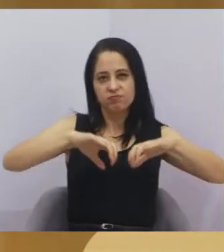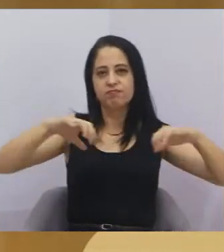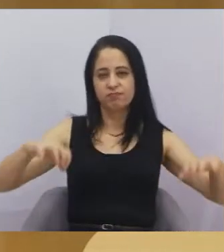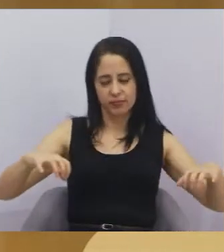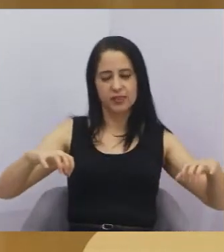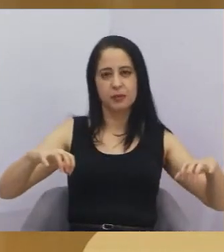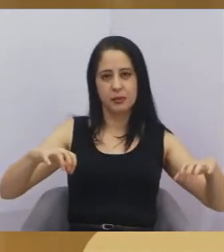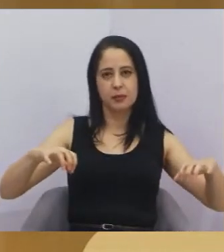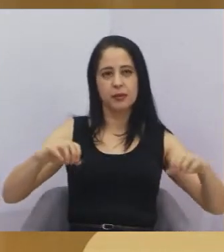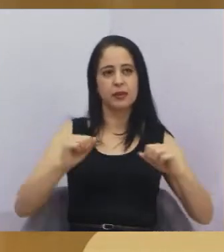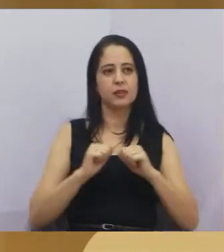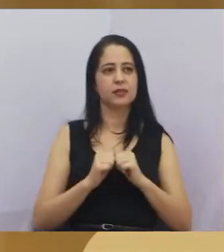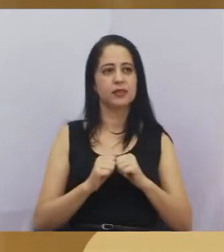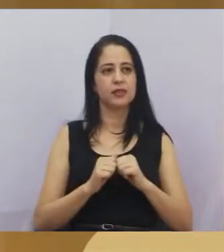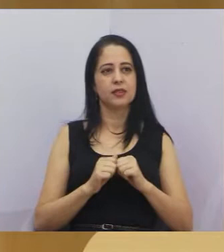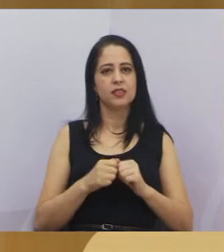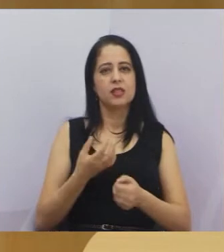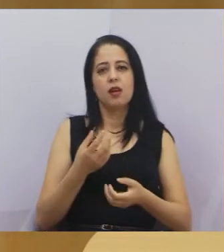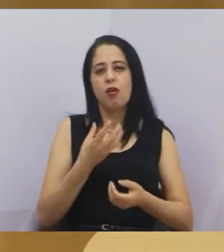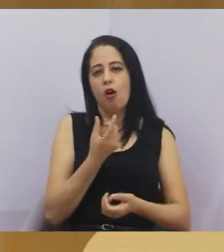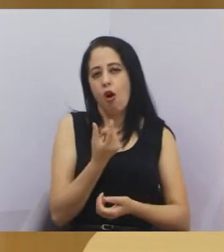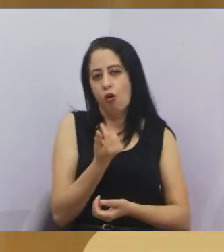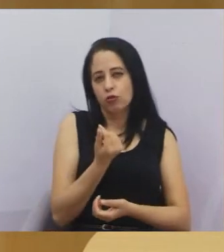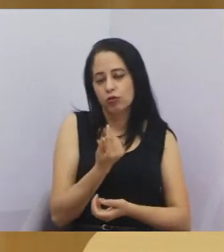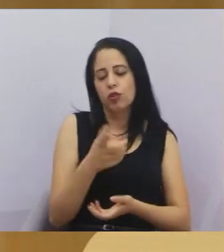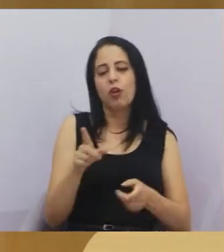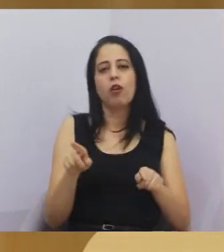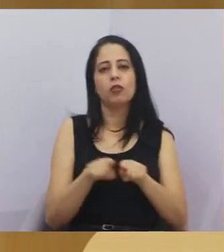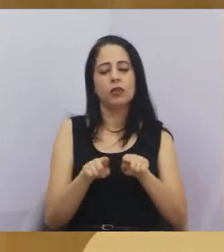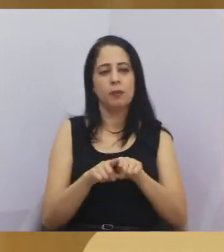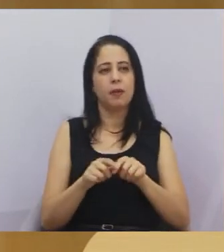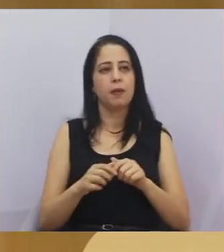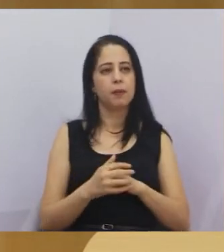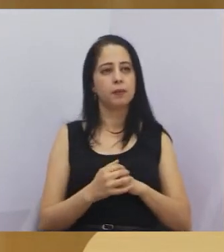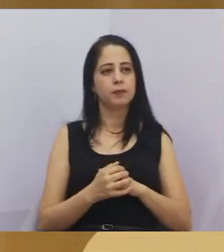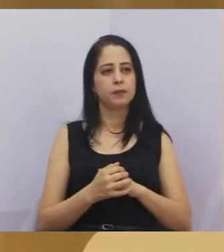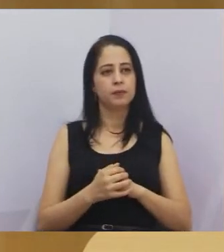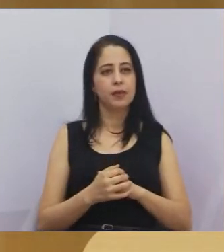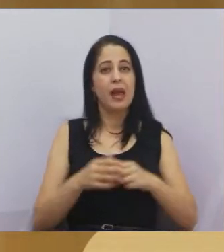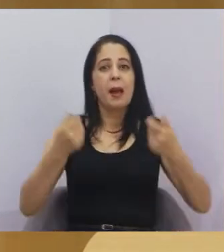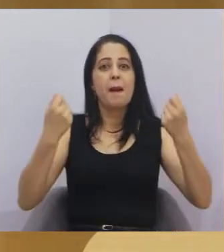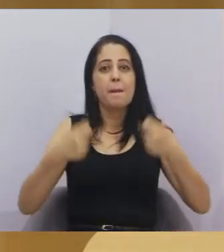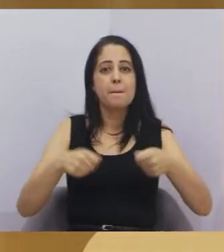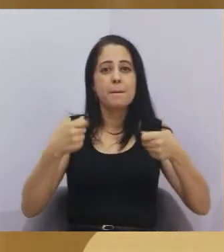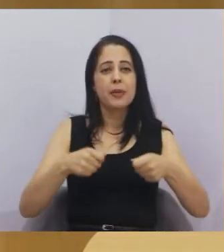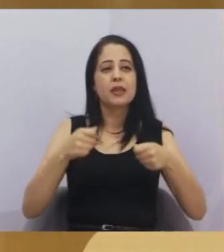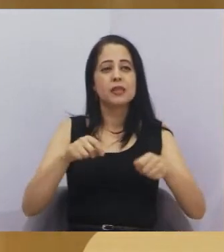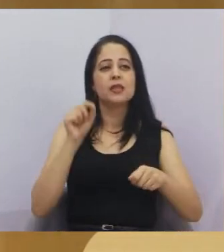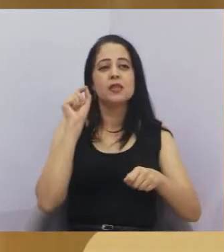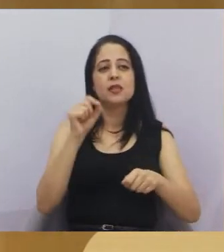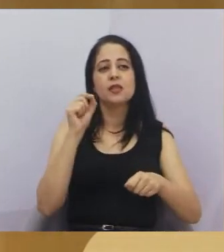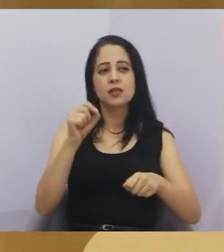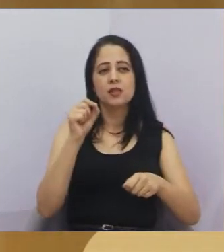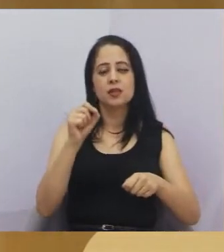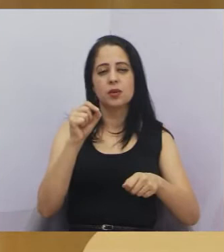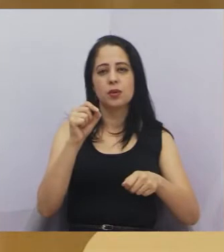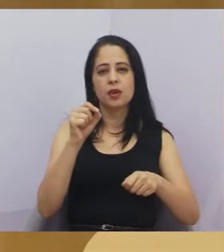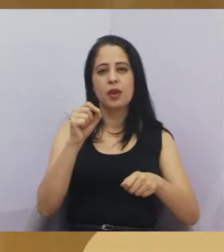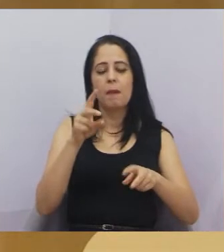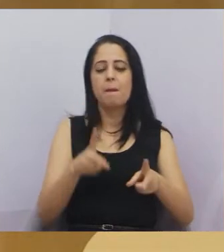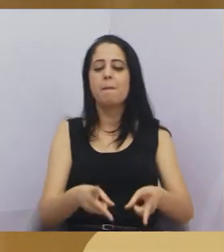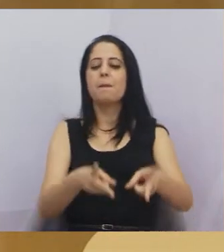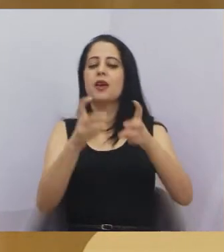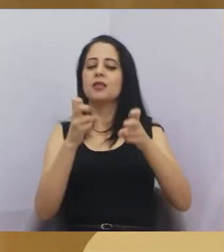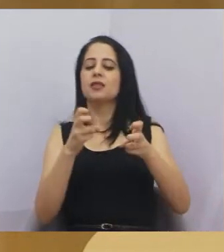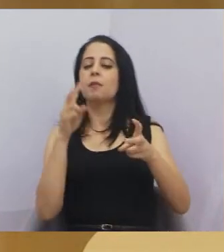geográficos, políticos, econômicos ao longo da história. Precisamos ver a verdadeira história da desigualdade racial